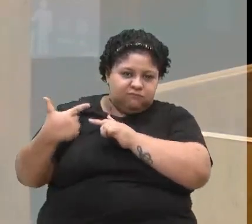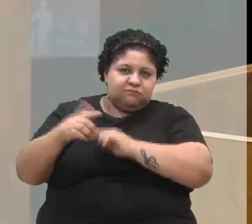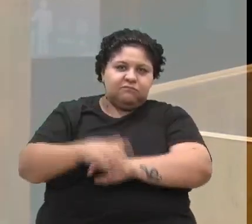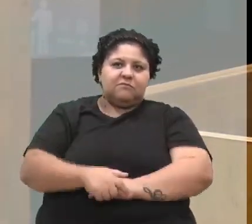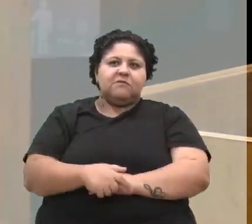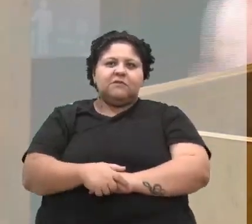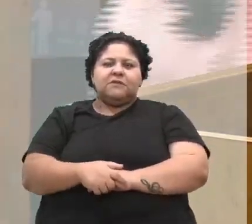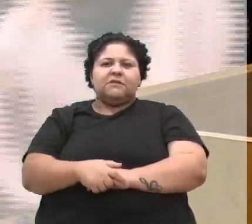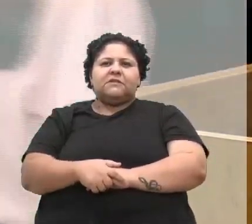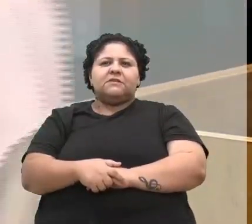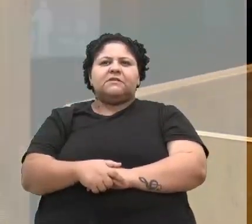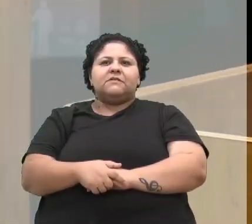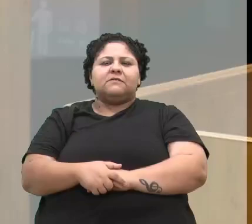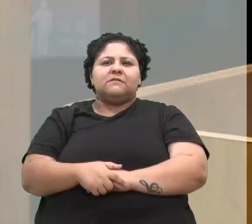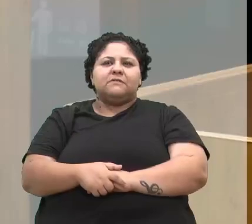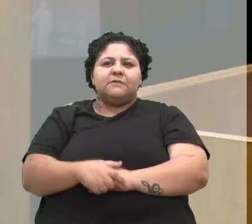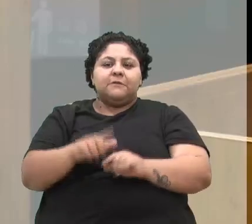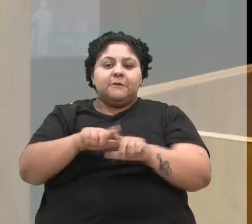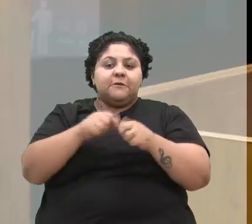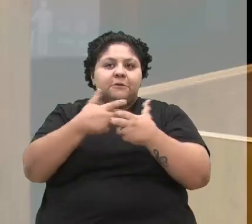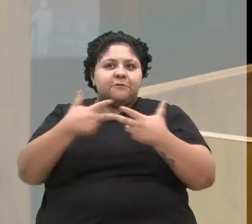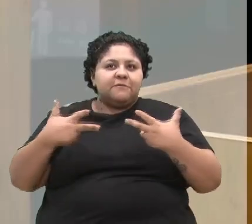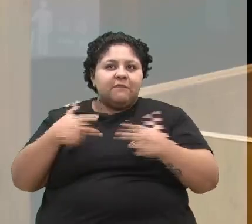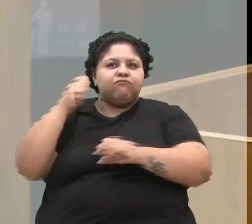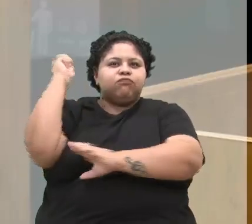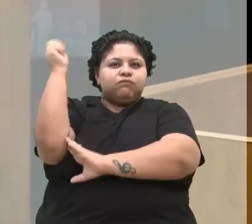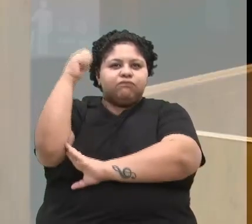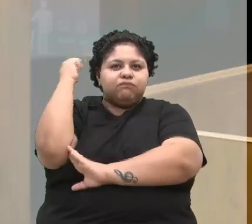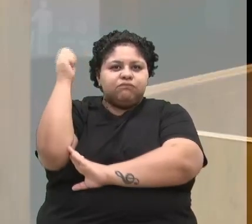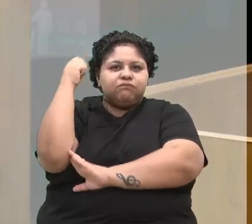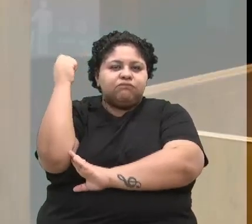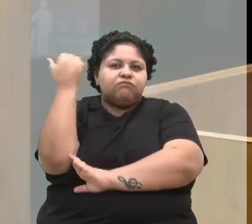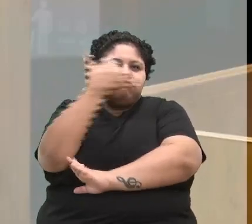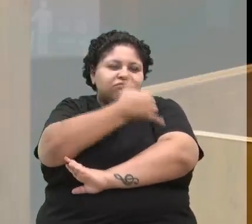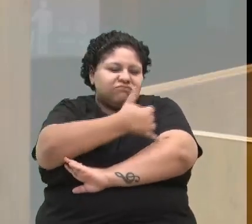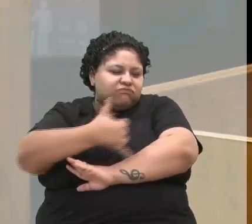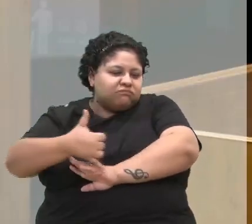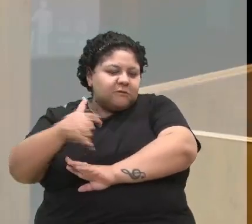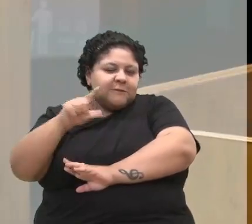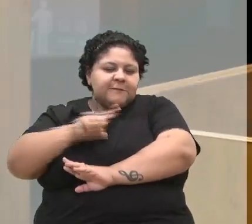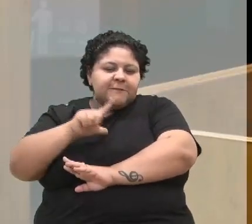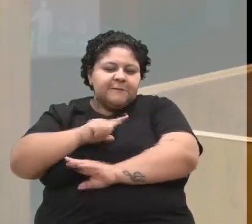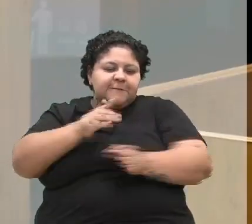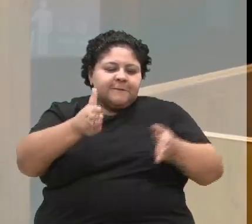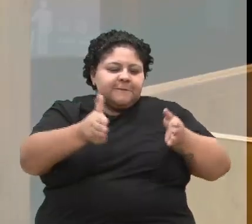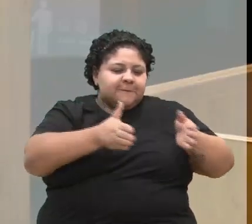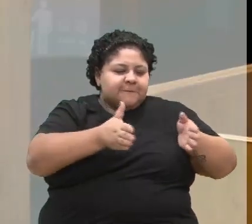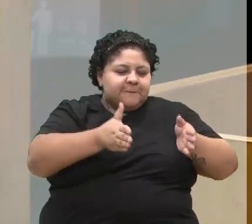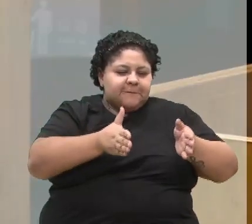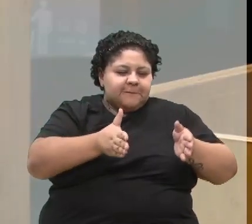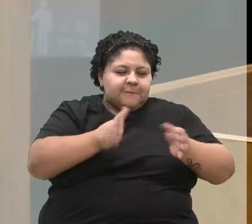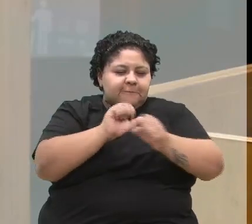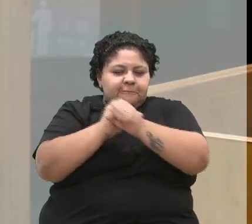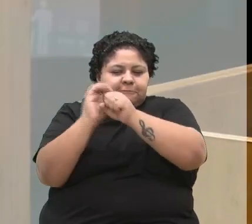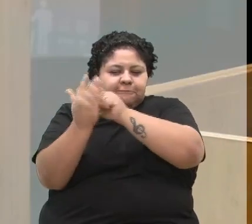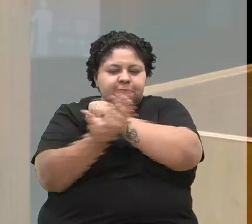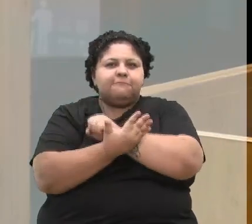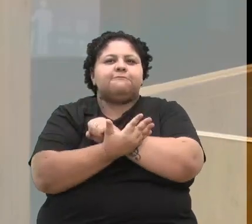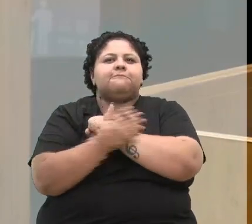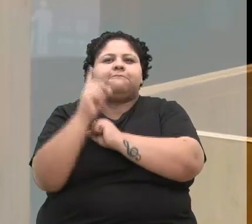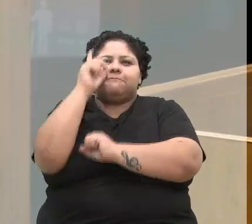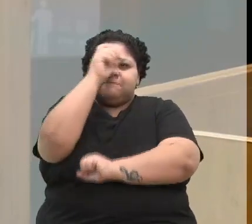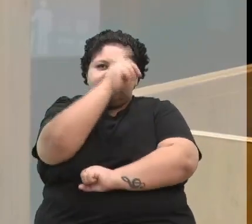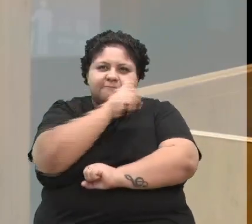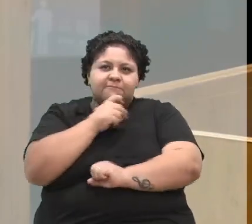As atividades gauchescas passaram por momentos difíceis durante a pandemia e com